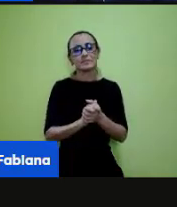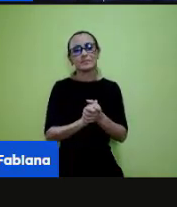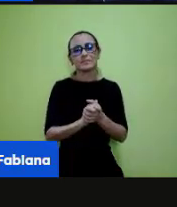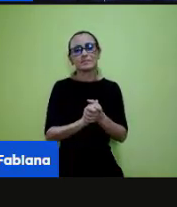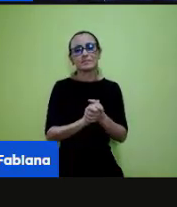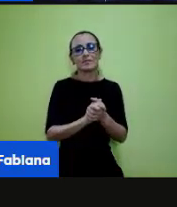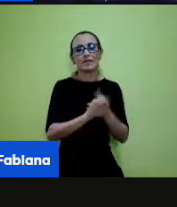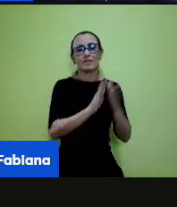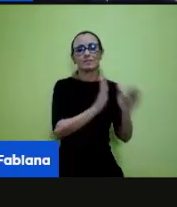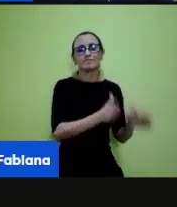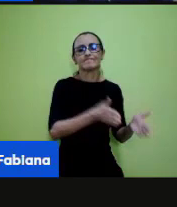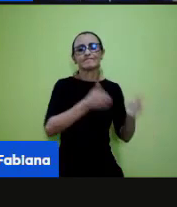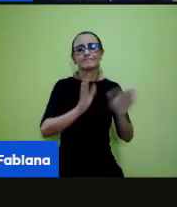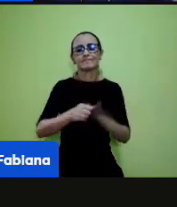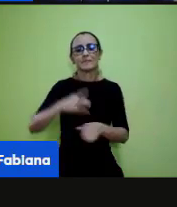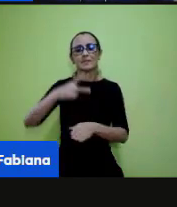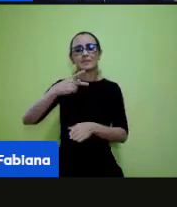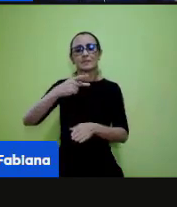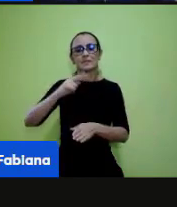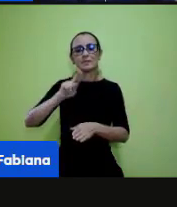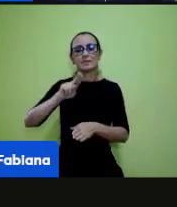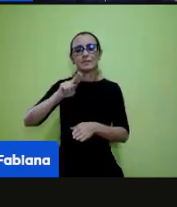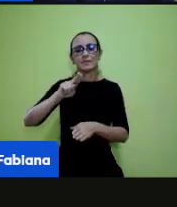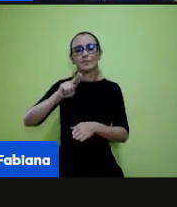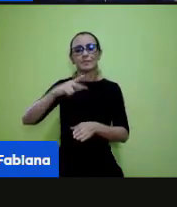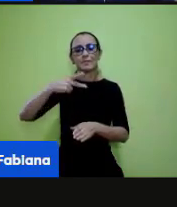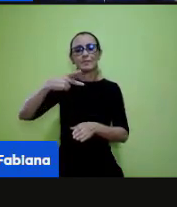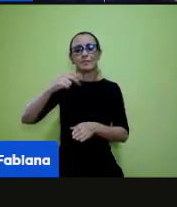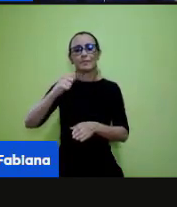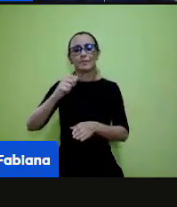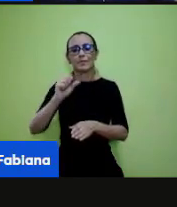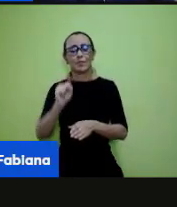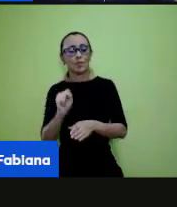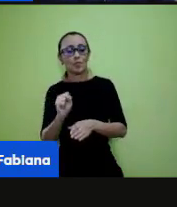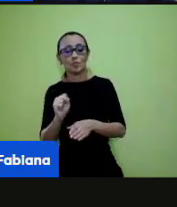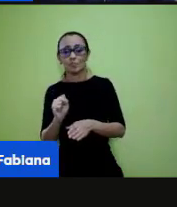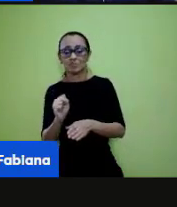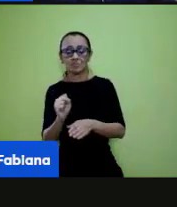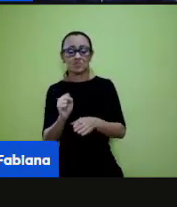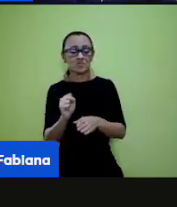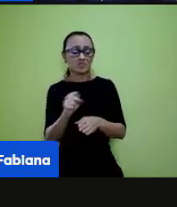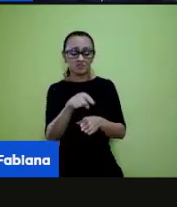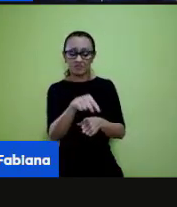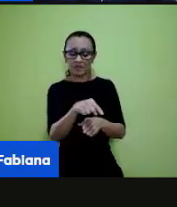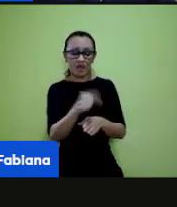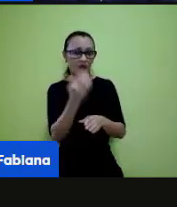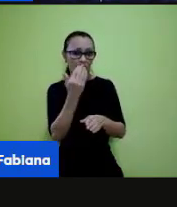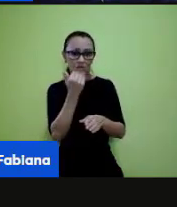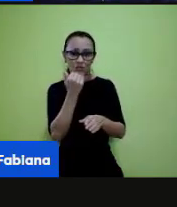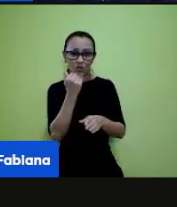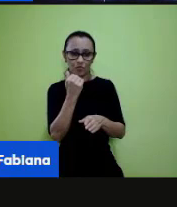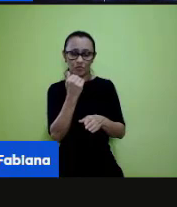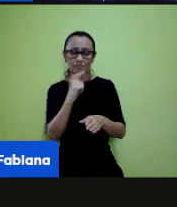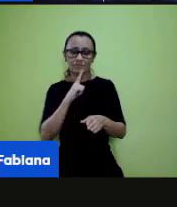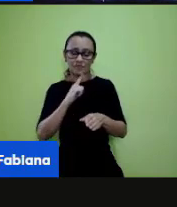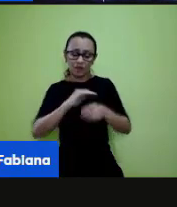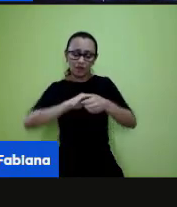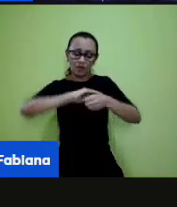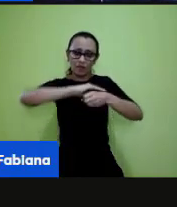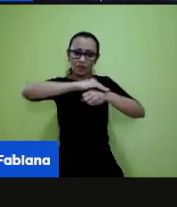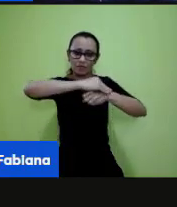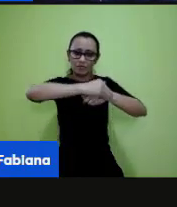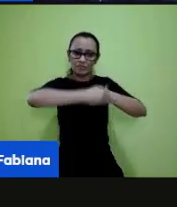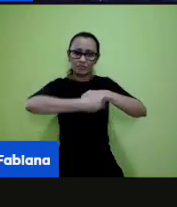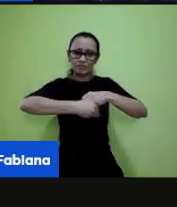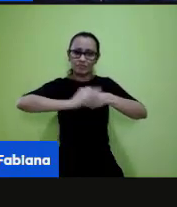pupa, não acontece mais esse processo, porque as pupas não se alimentam mais e ela tem essa casca que a protege. Então, por aí